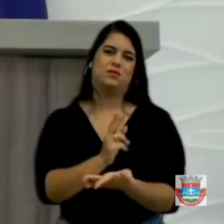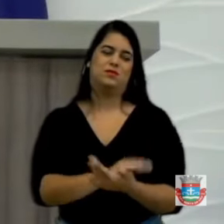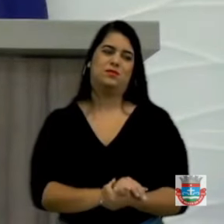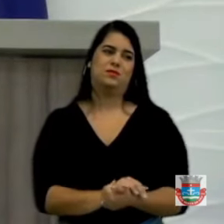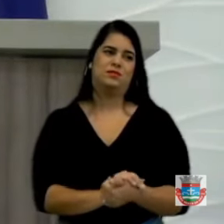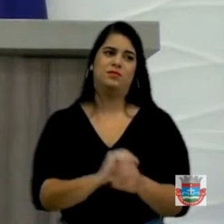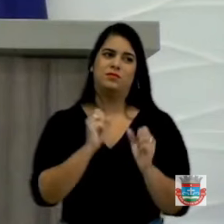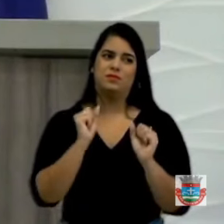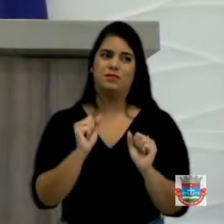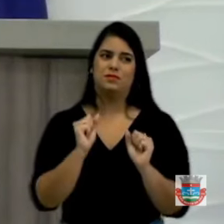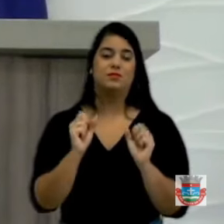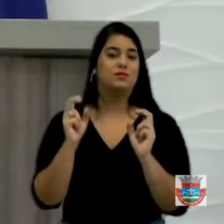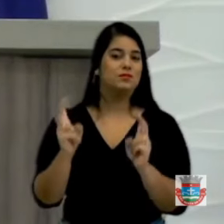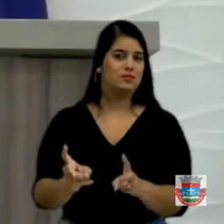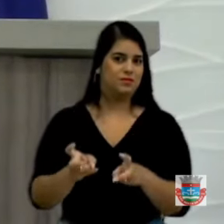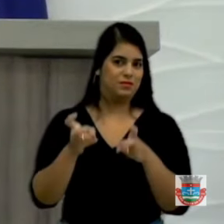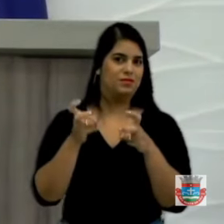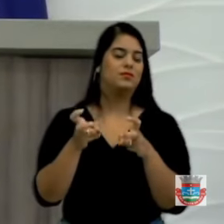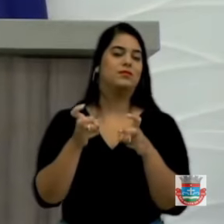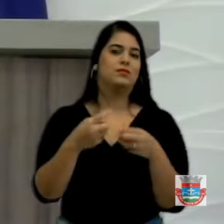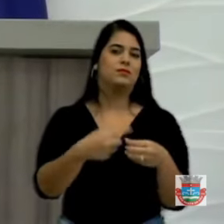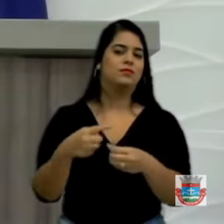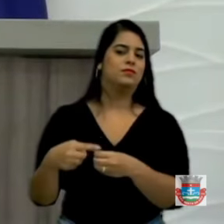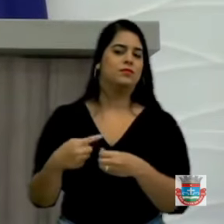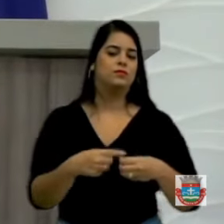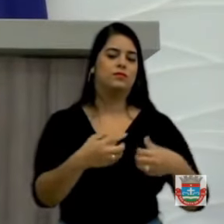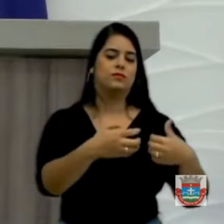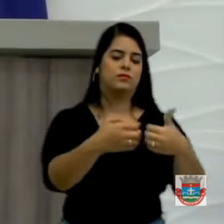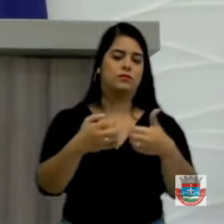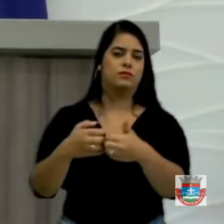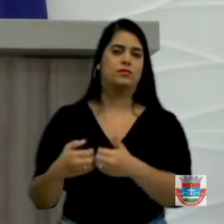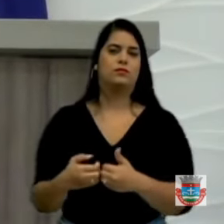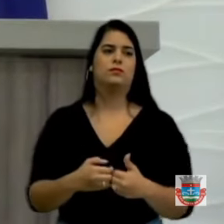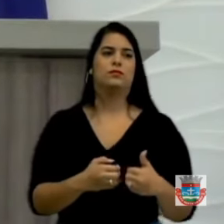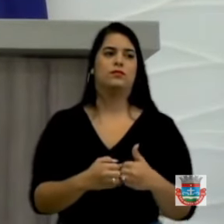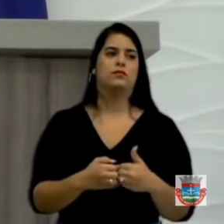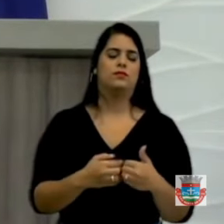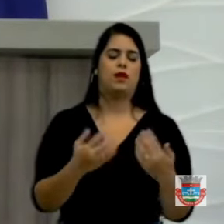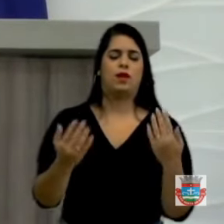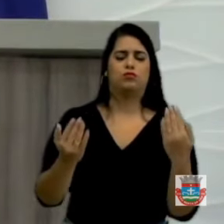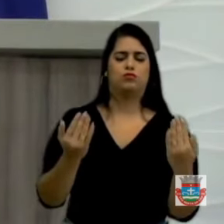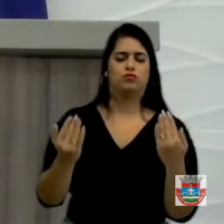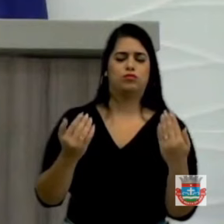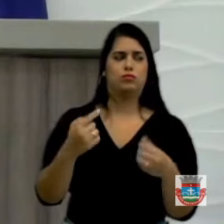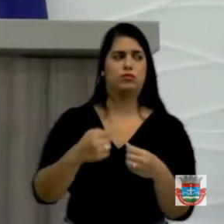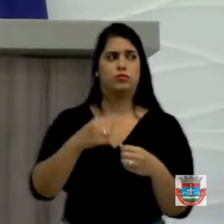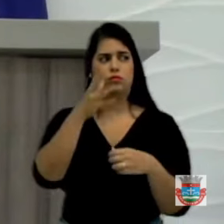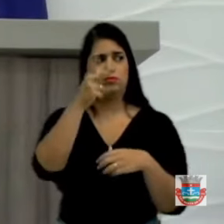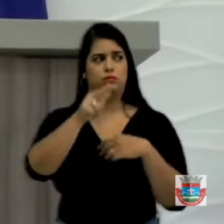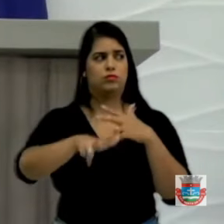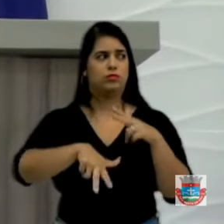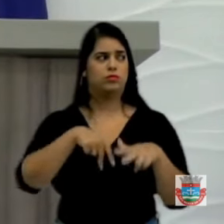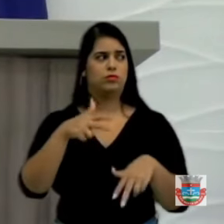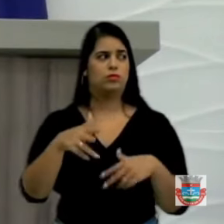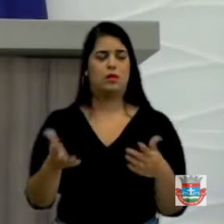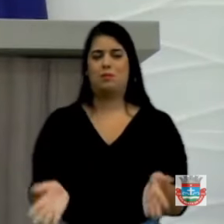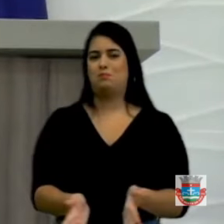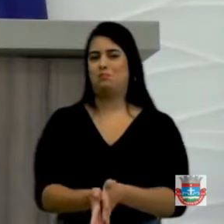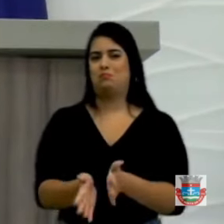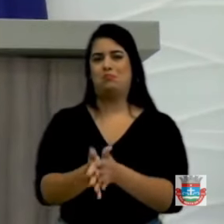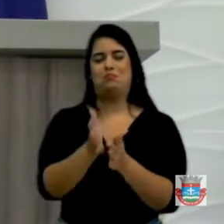gente pode acompanhar a cidade vizinha. E tem que comparar com São Bento Una. E São Bento Una está de